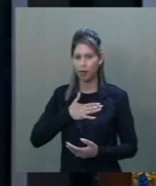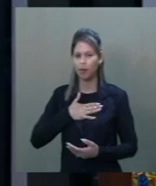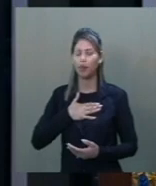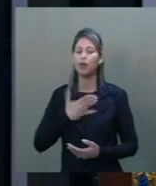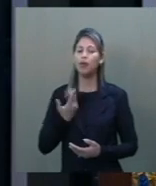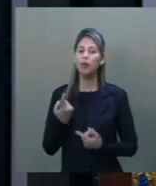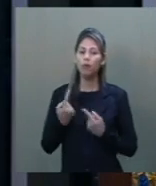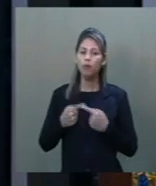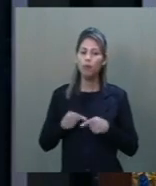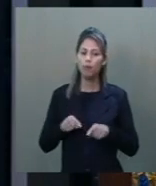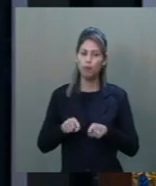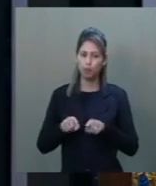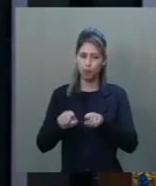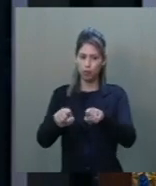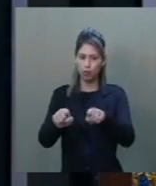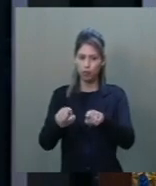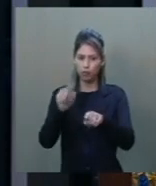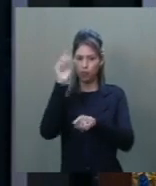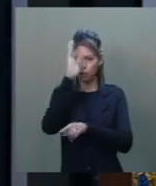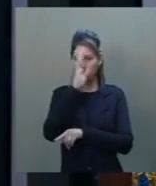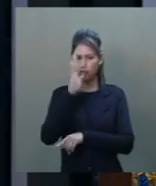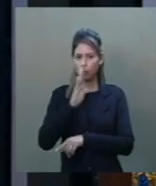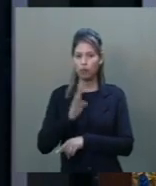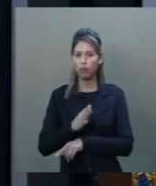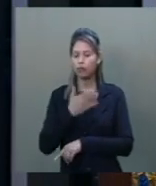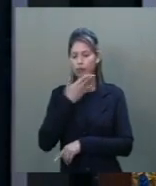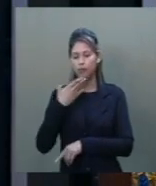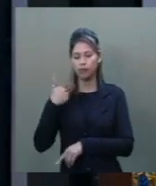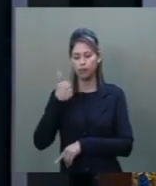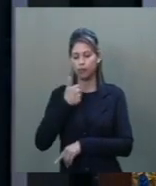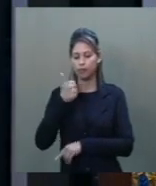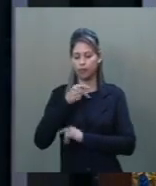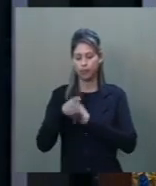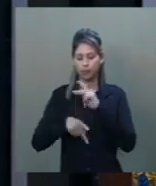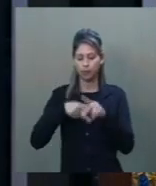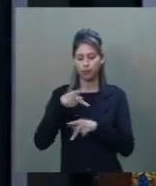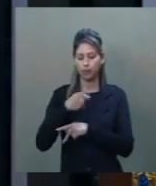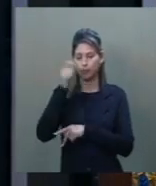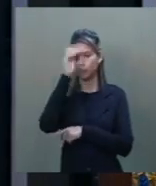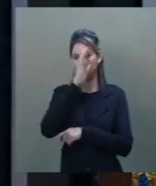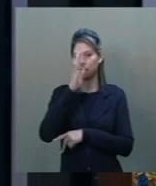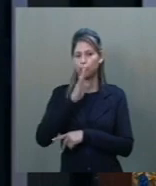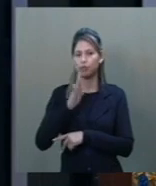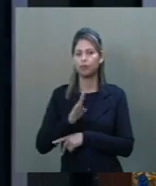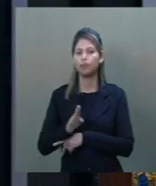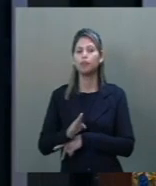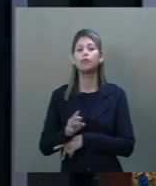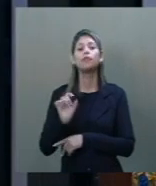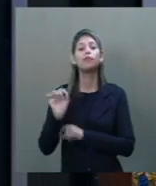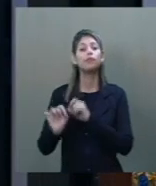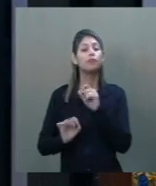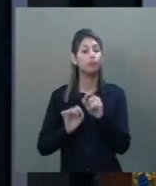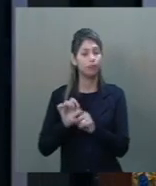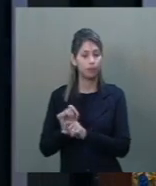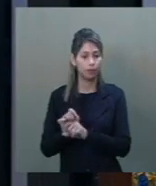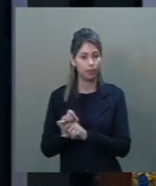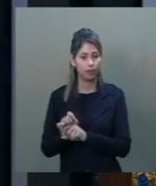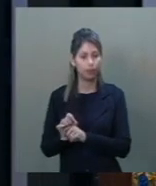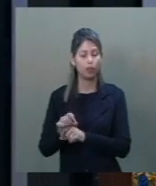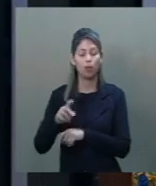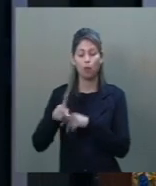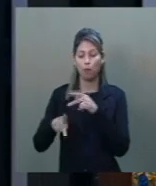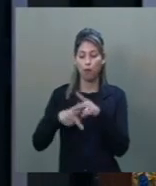melhor para os nossos brasileiros irmãos, povo brasileiro, povo do meu Tocantins,